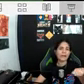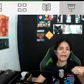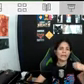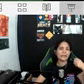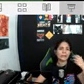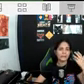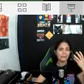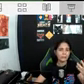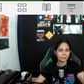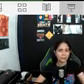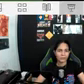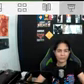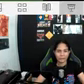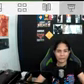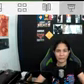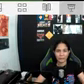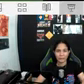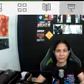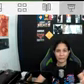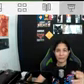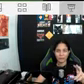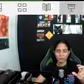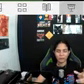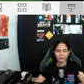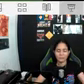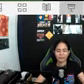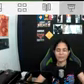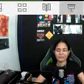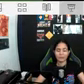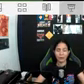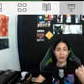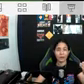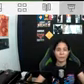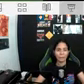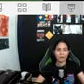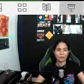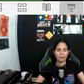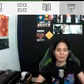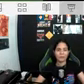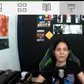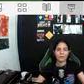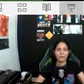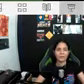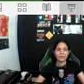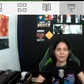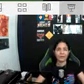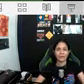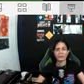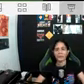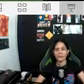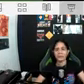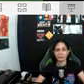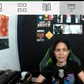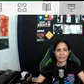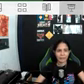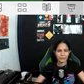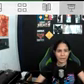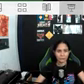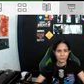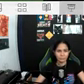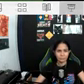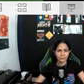você vai estar ali dando a medicação, né, a suposta medicação para o paciente, mas na verdade ali não